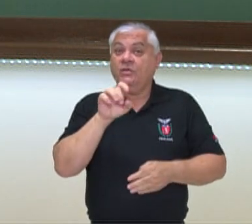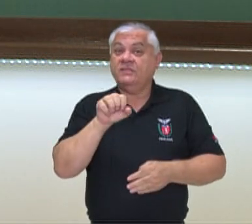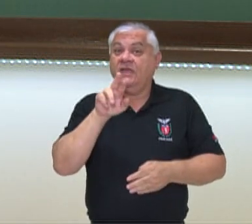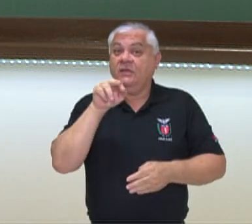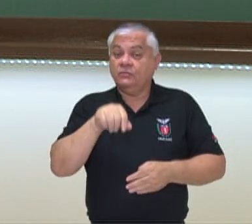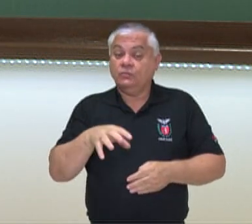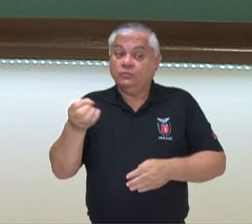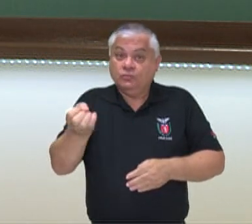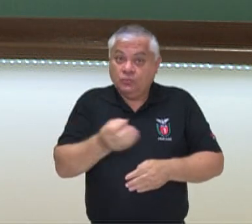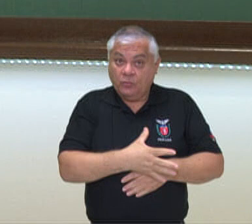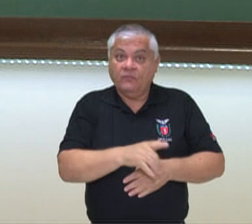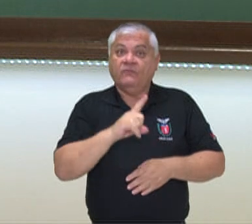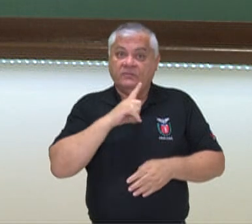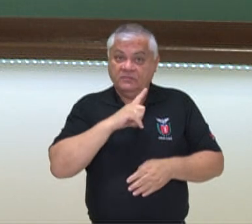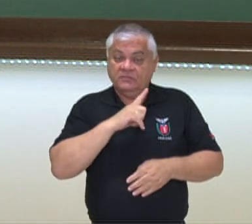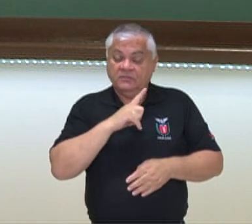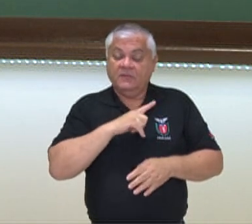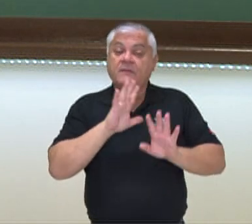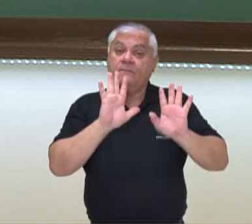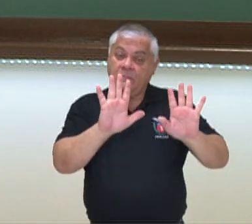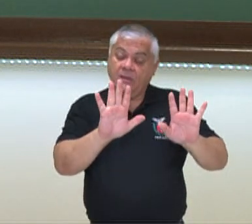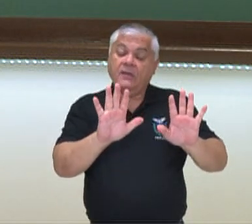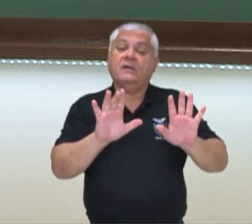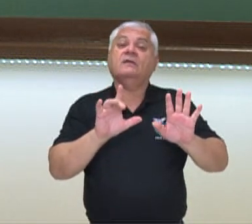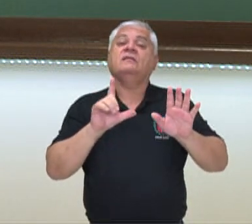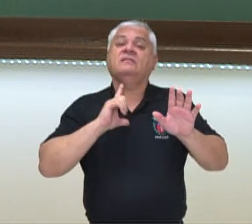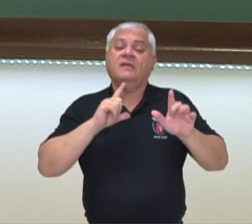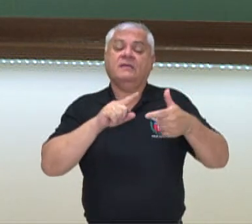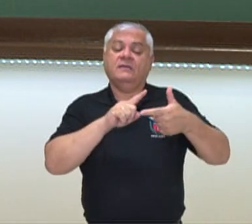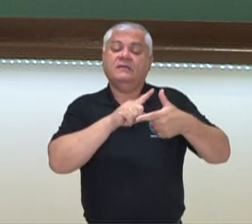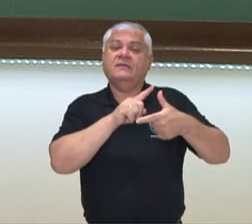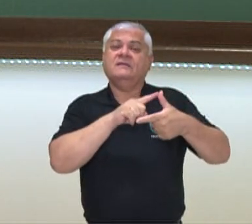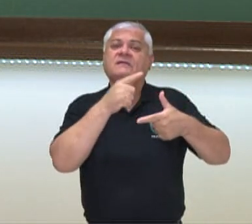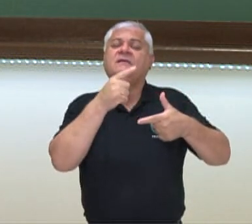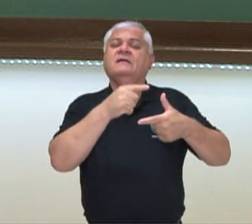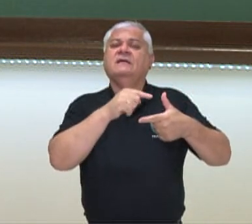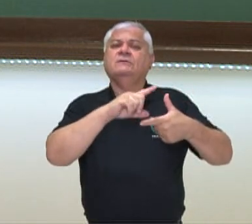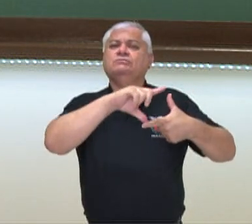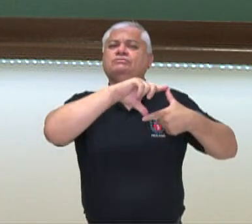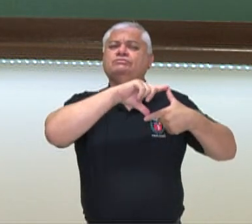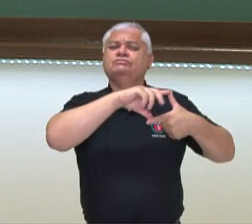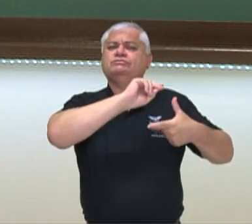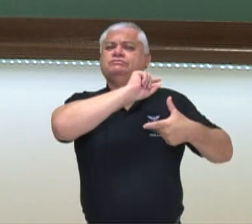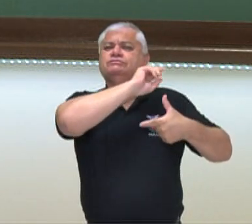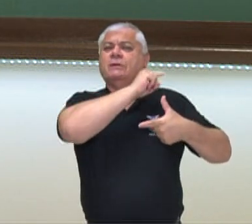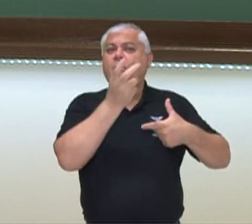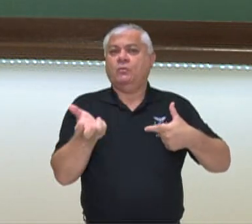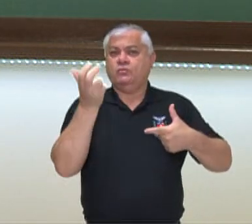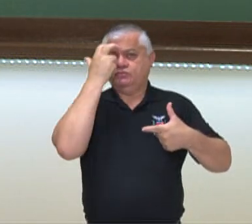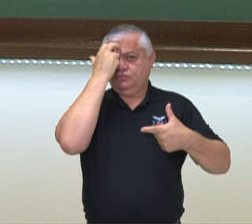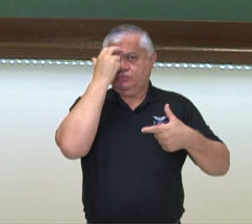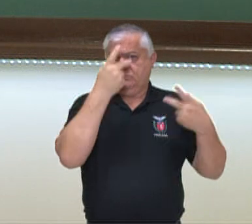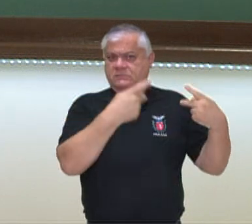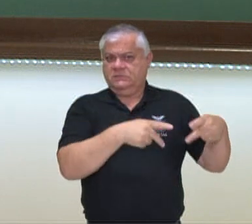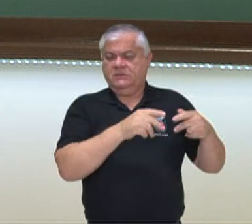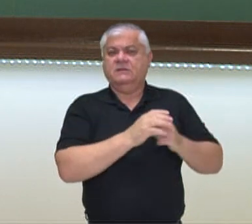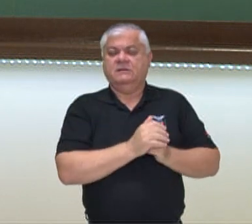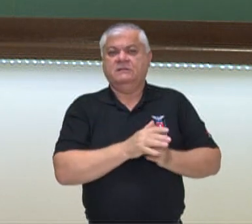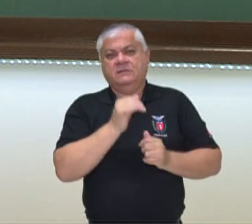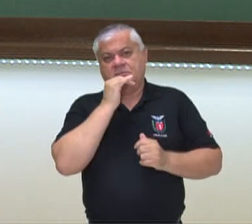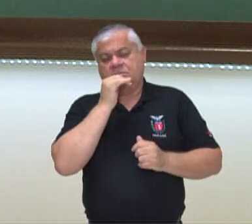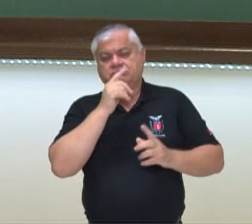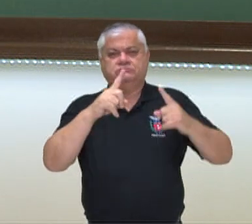Povos Indígenas, e o momento tradicional, o momento cultural, tá? Então, os torneios